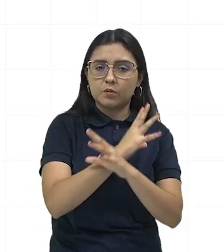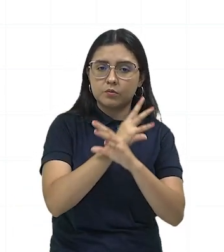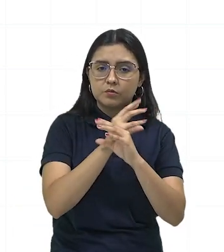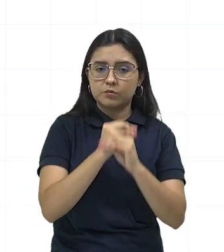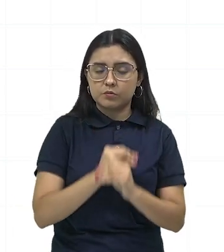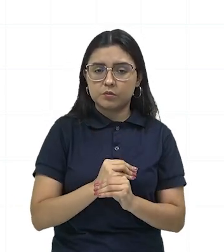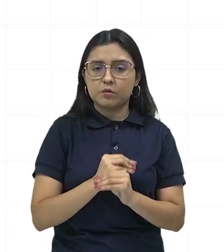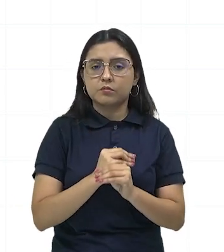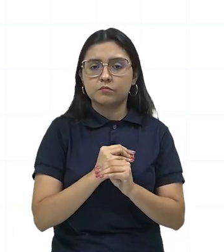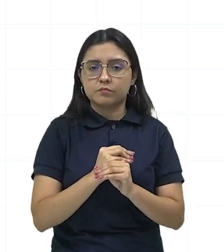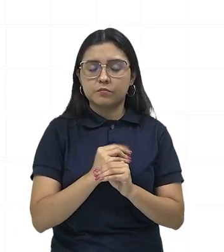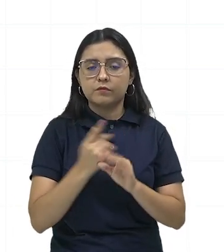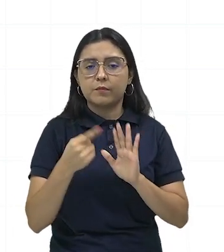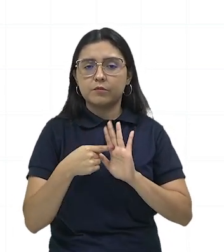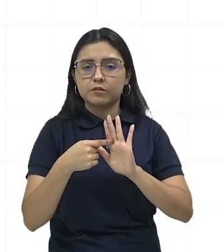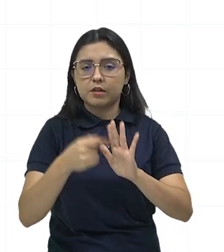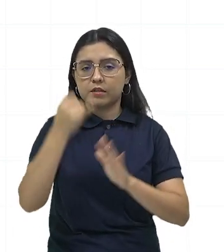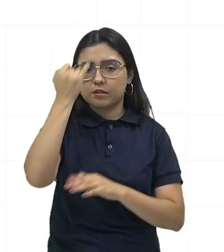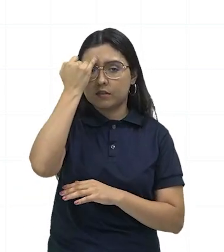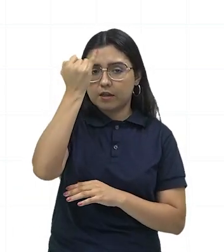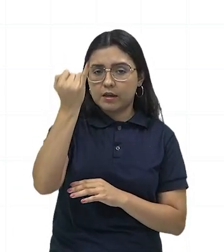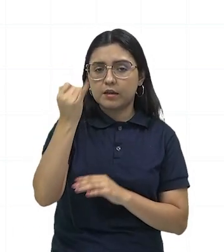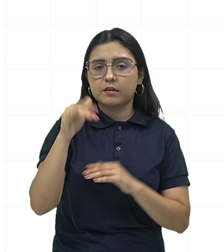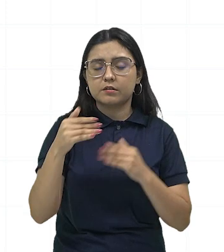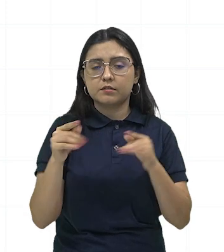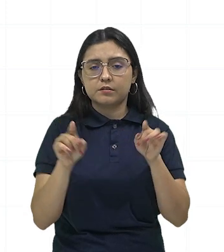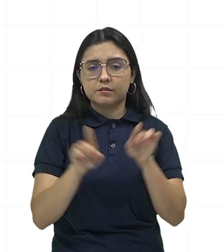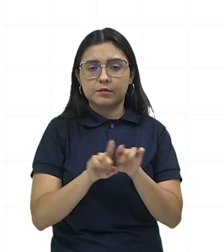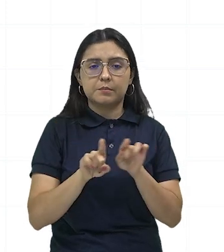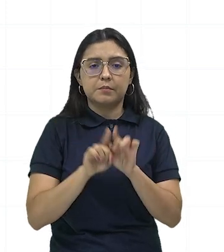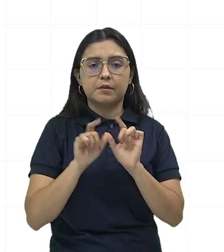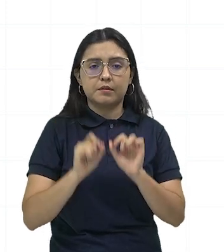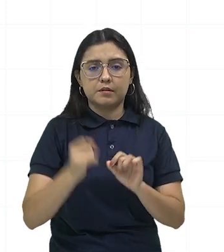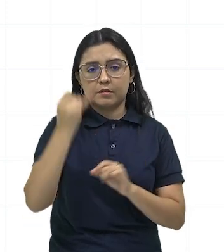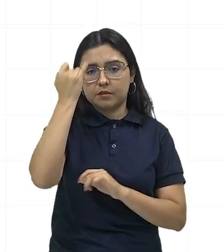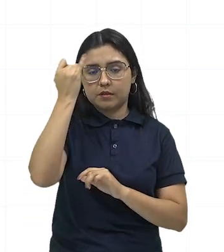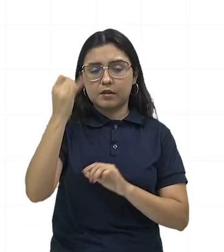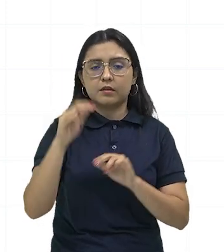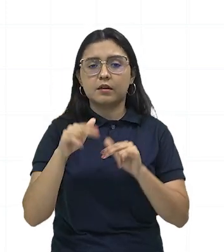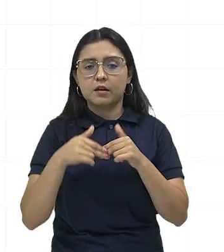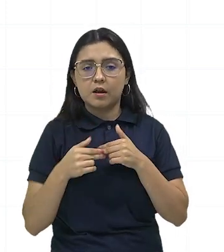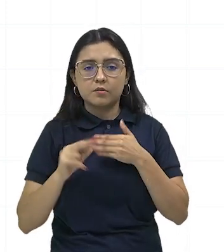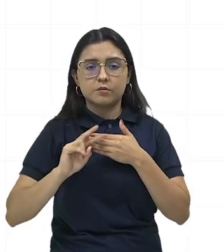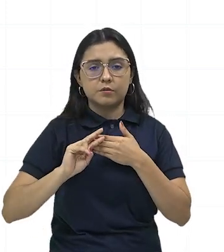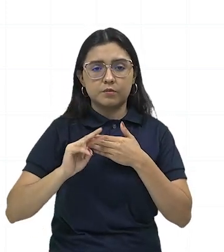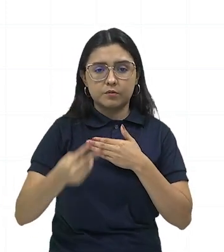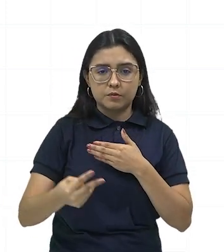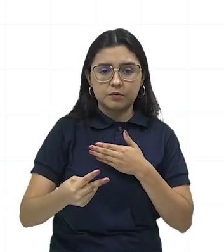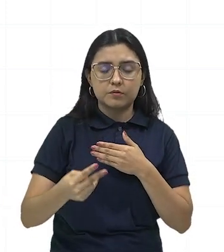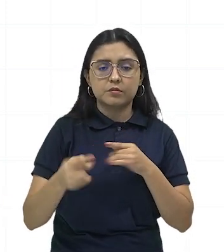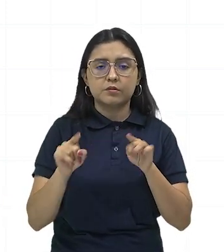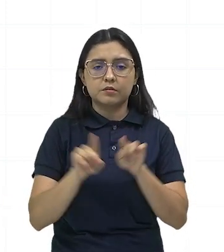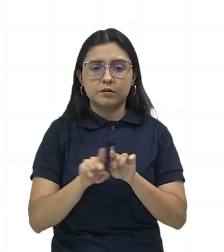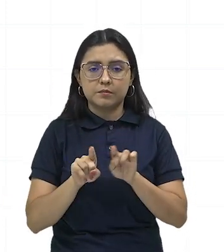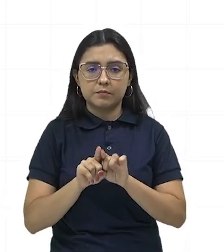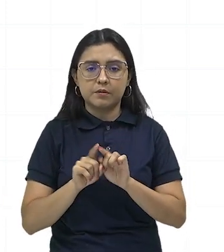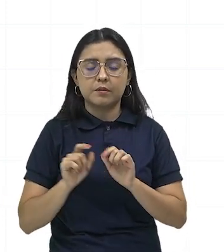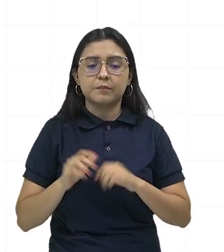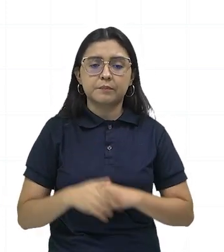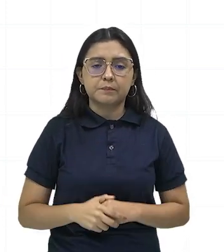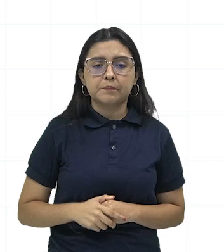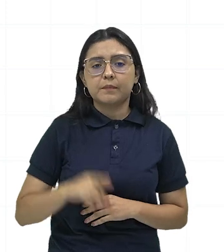conjunções que vão introduzir ideias, vão trabalhar com a ideia de causa e consequência, finalizar sentenças.